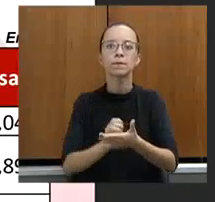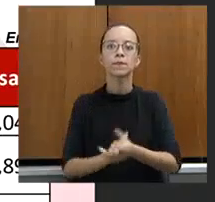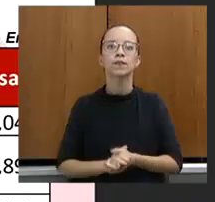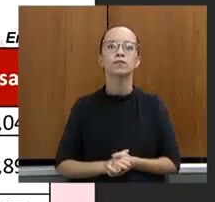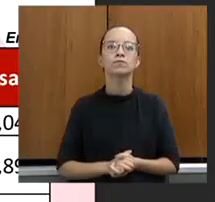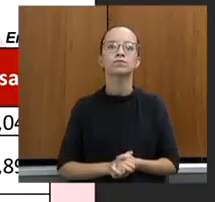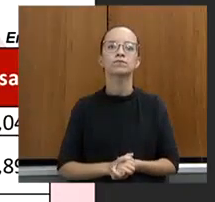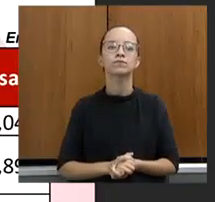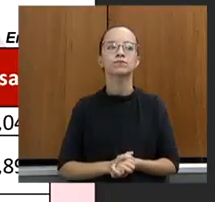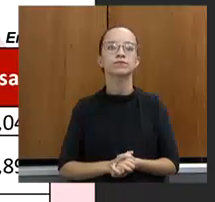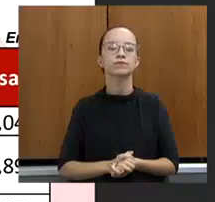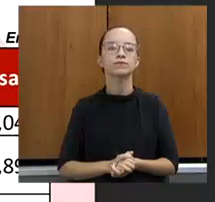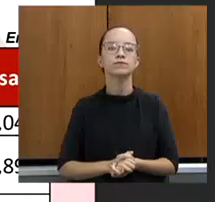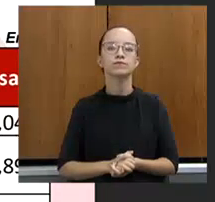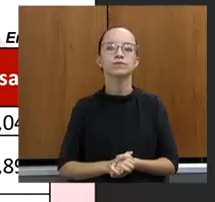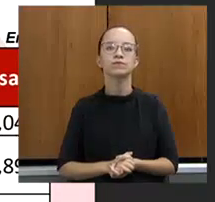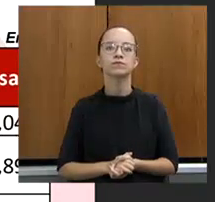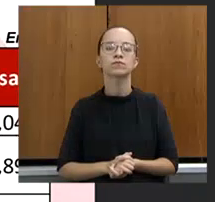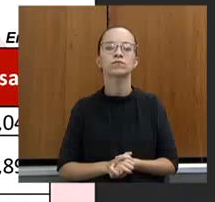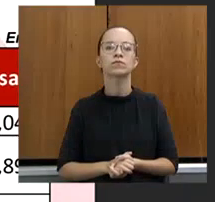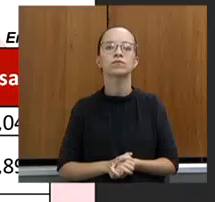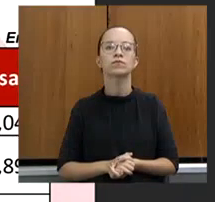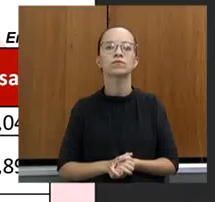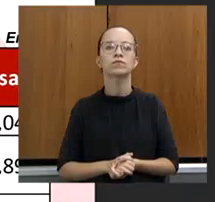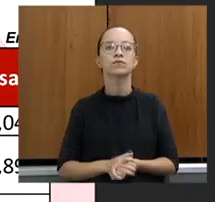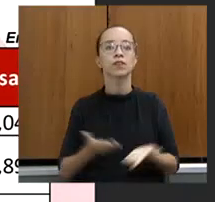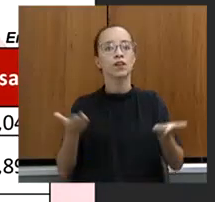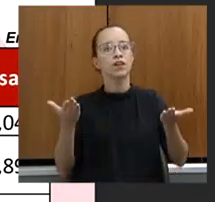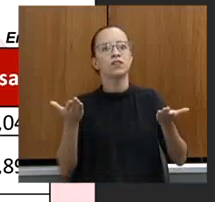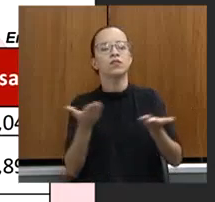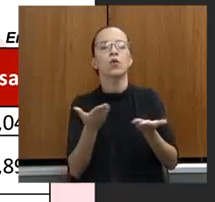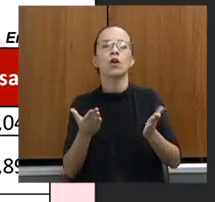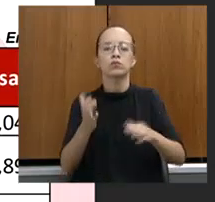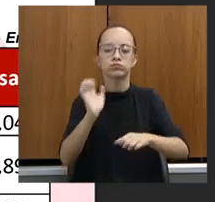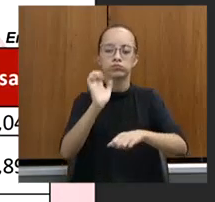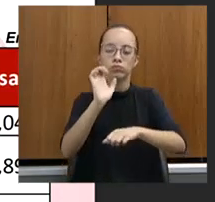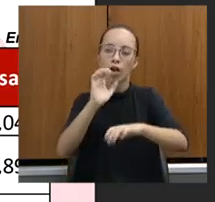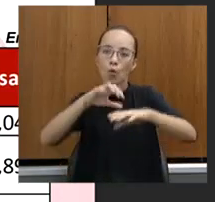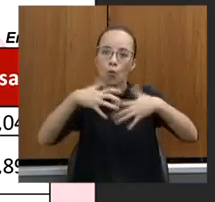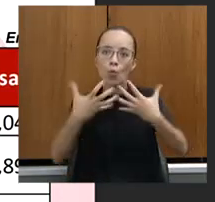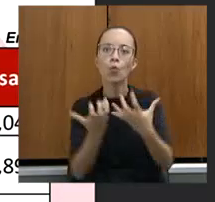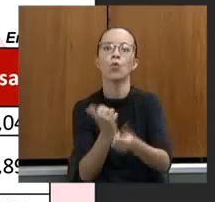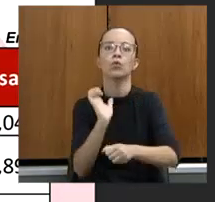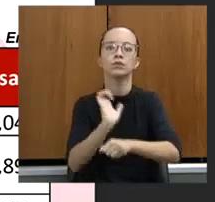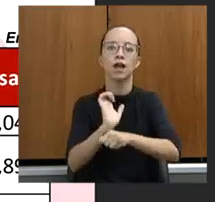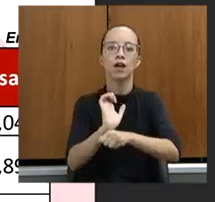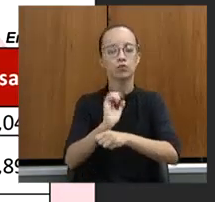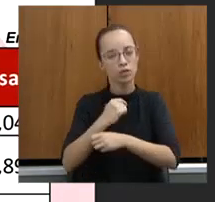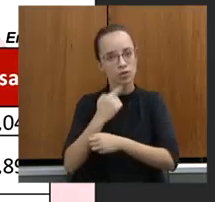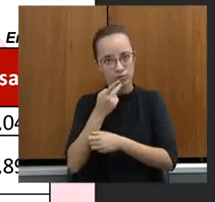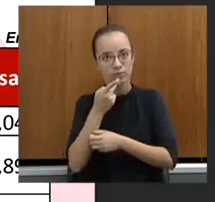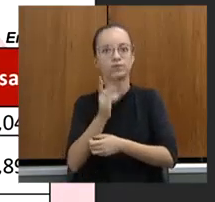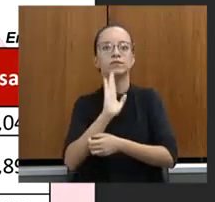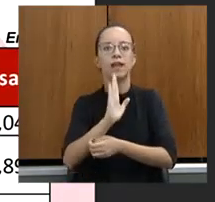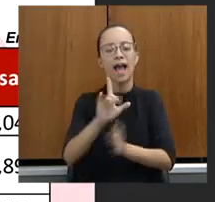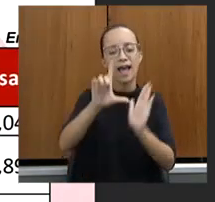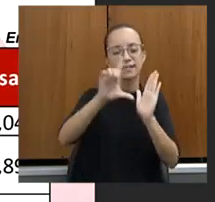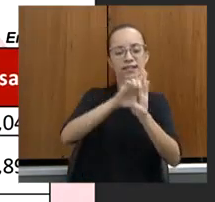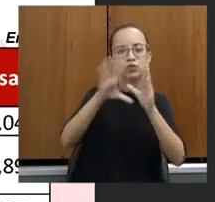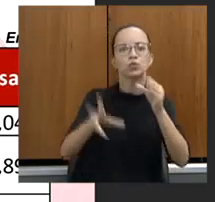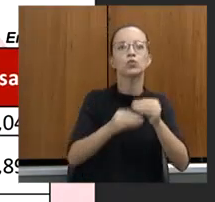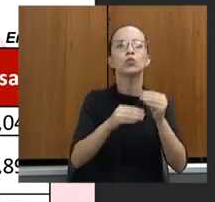bom aqui é uma questão em que o estado é como eu falei as leis complementares